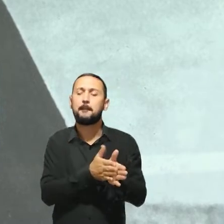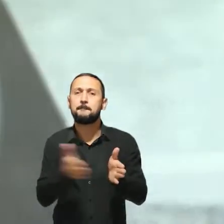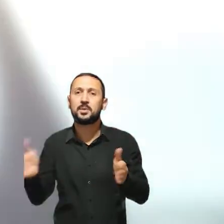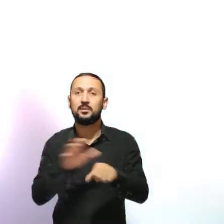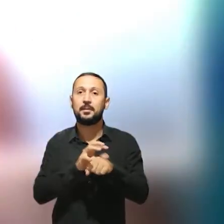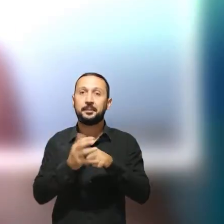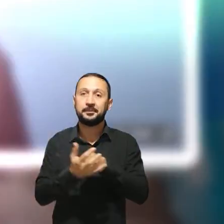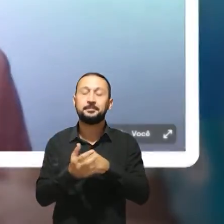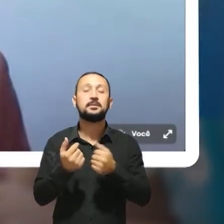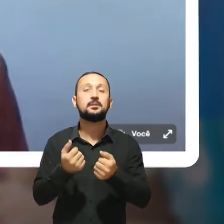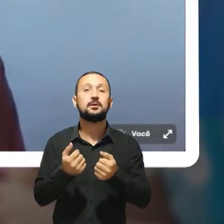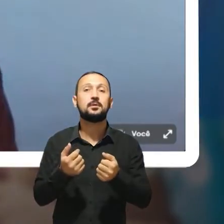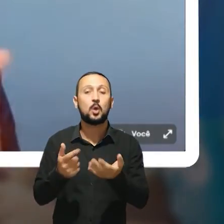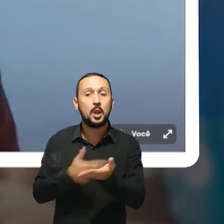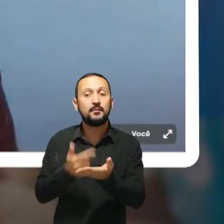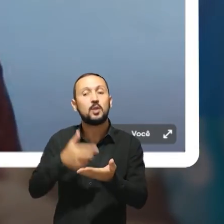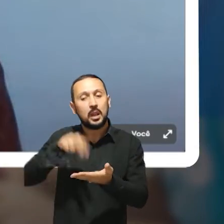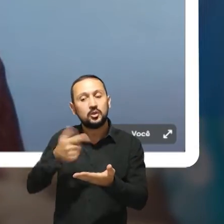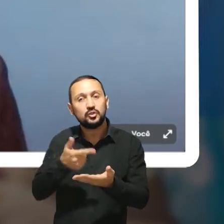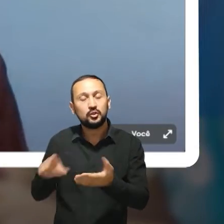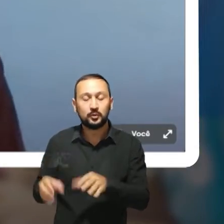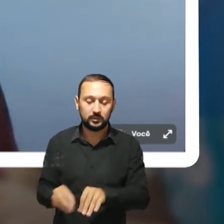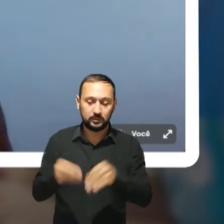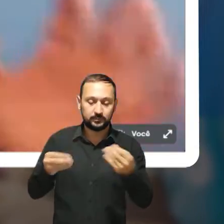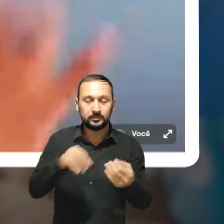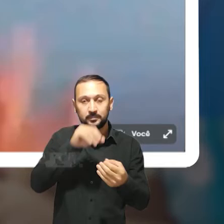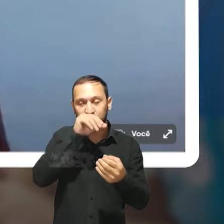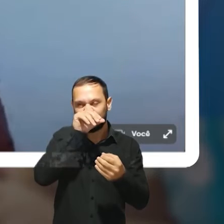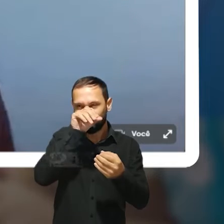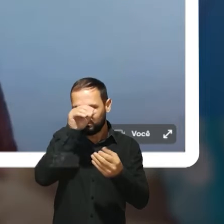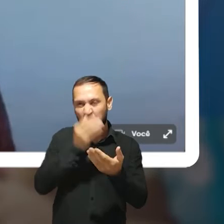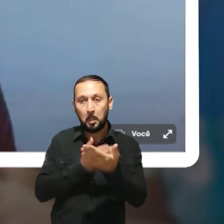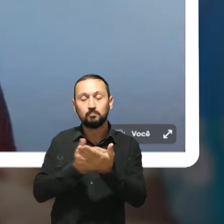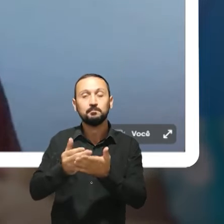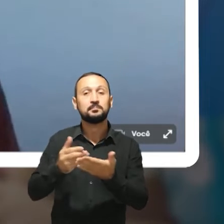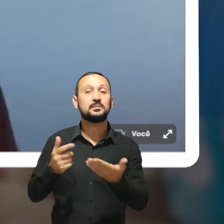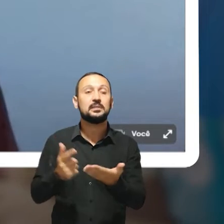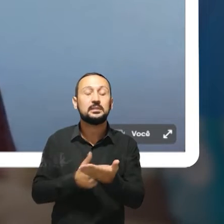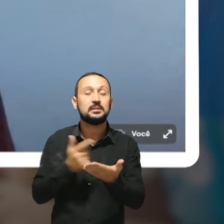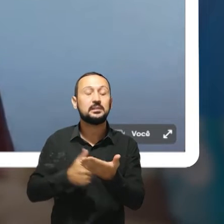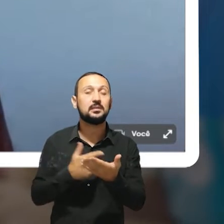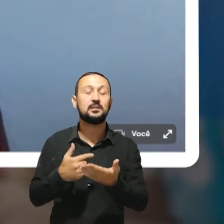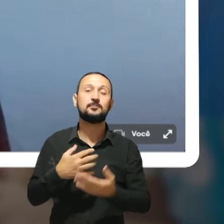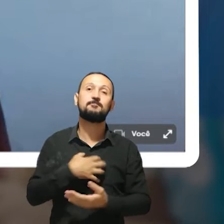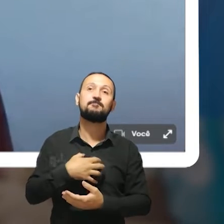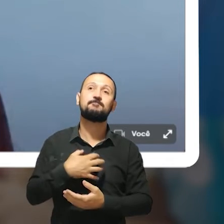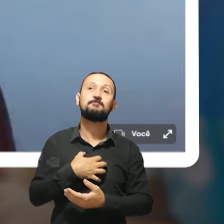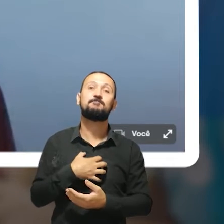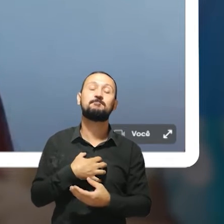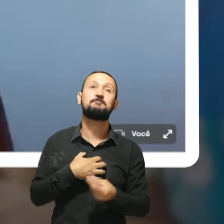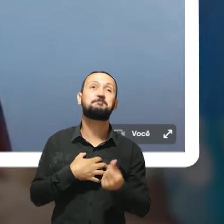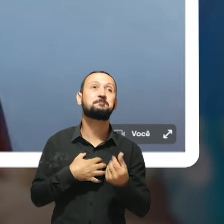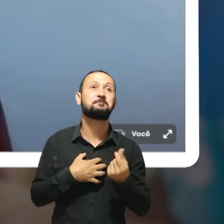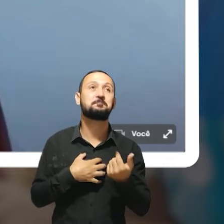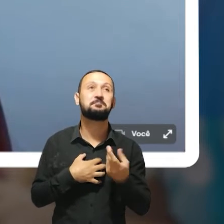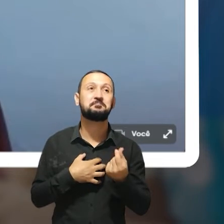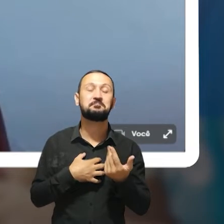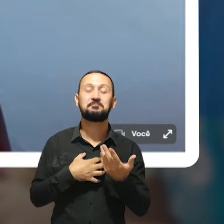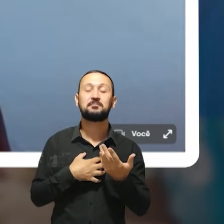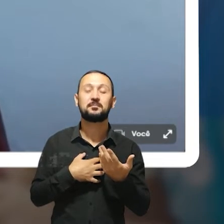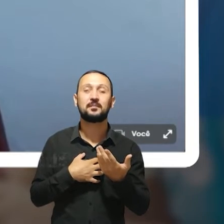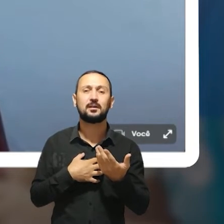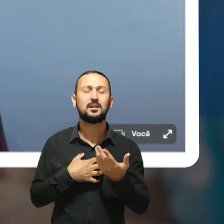época da pandemia, né, eu reli o livro, e aí eu mergulhei mesmo no livro, e fiquei, assim,